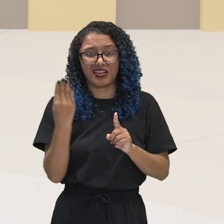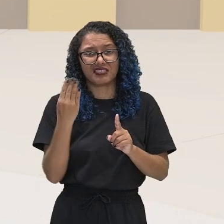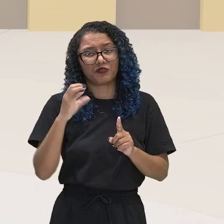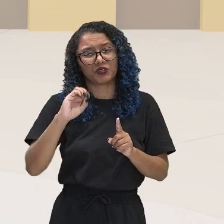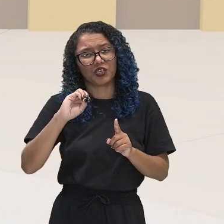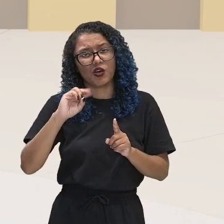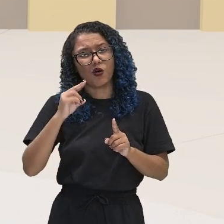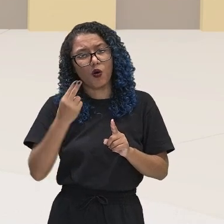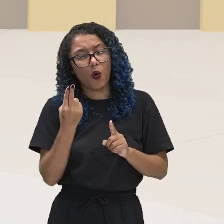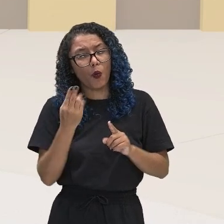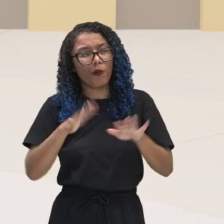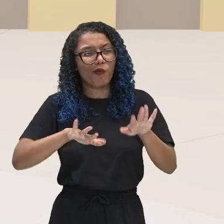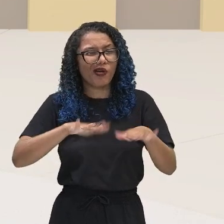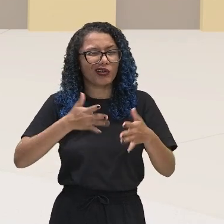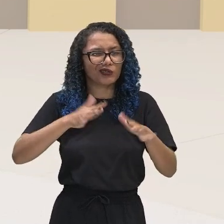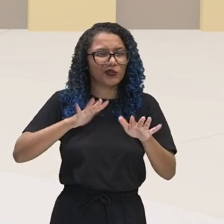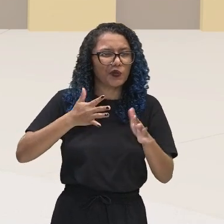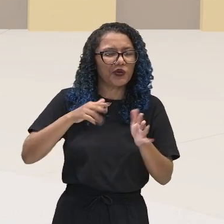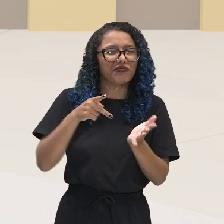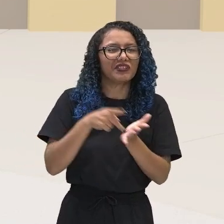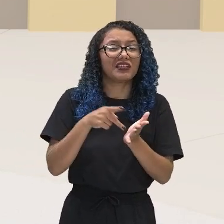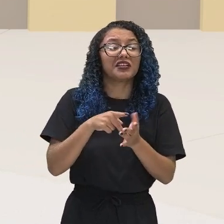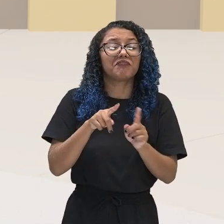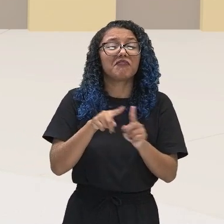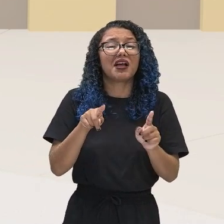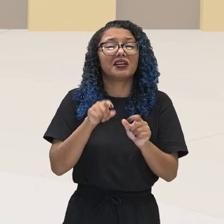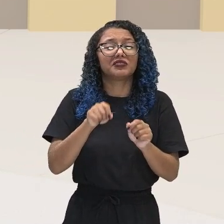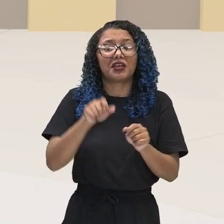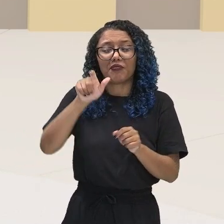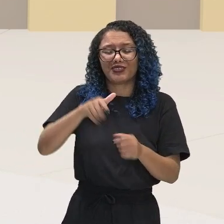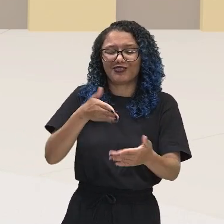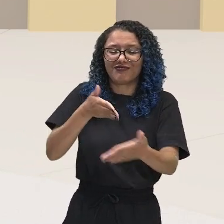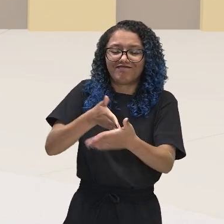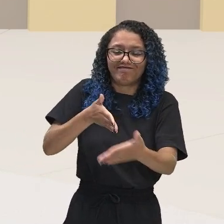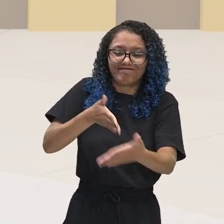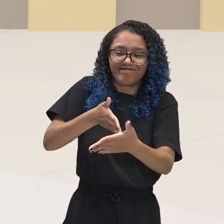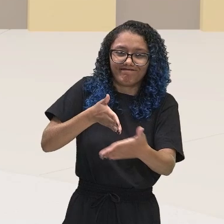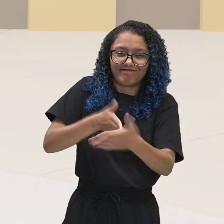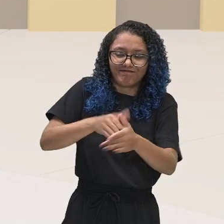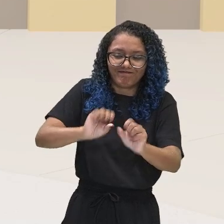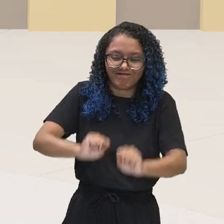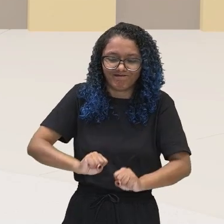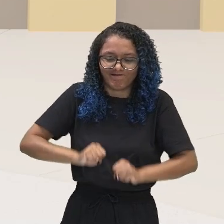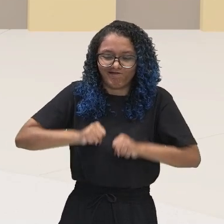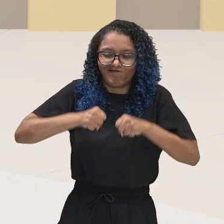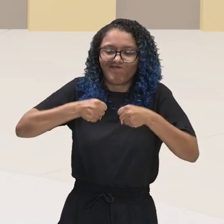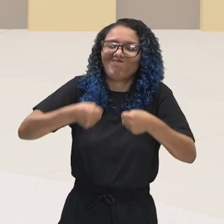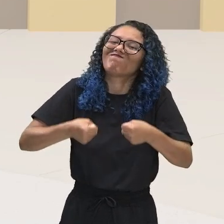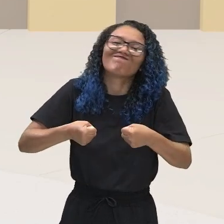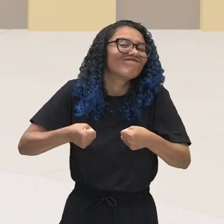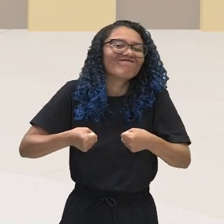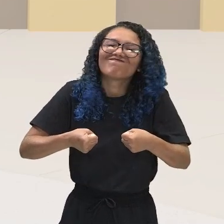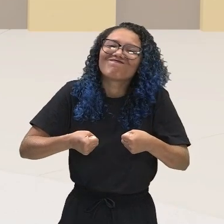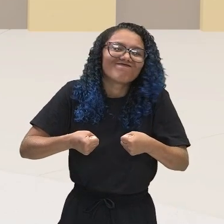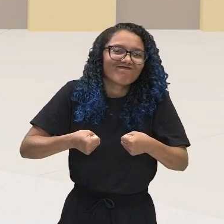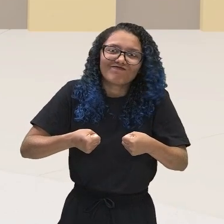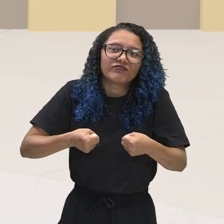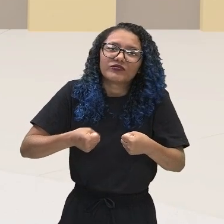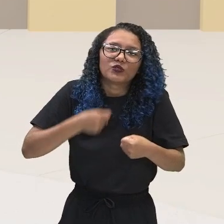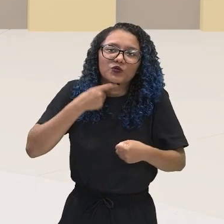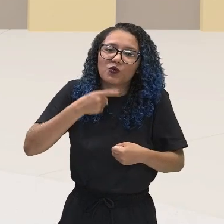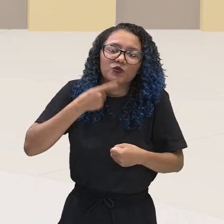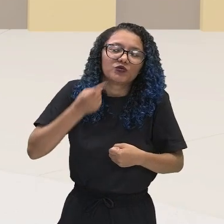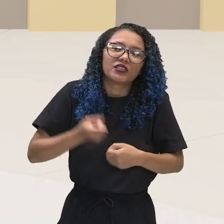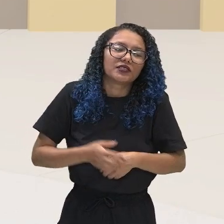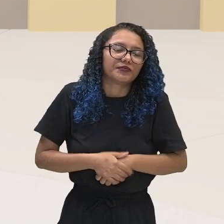parcial, né? Mas que limitam uma pessoa em se esforçar para erradicá-la de sua rotina. Como